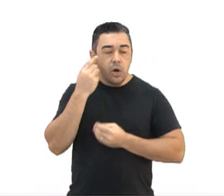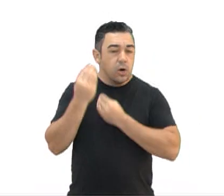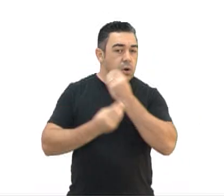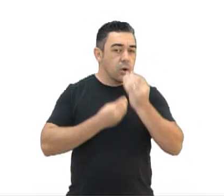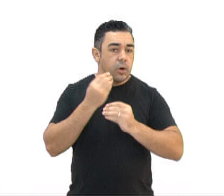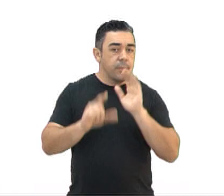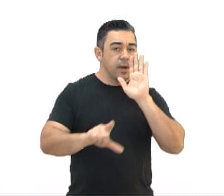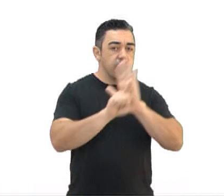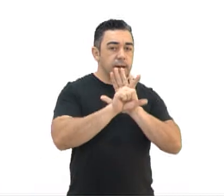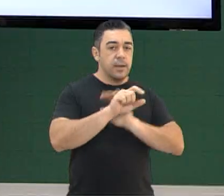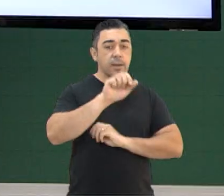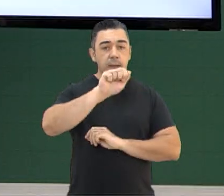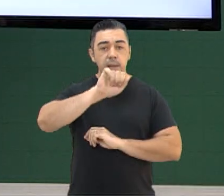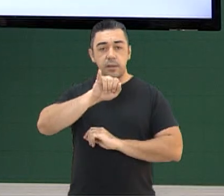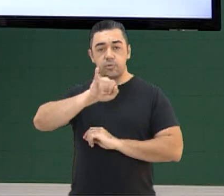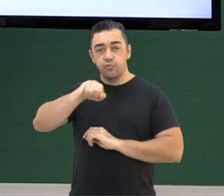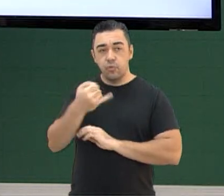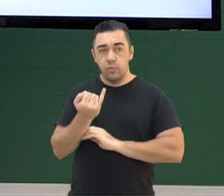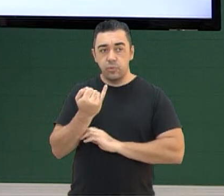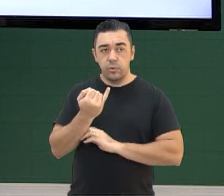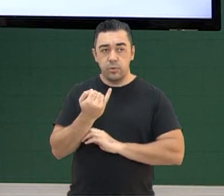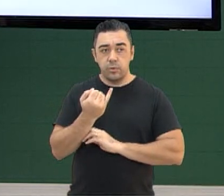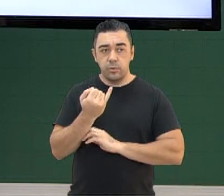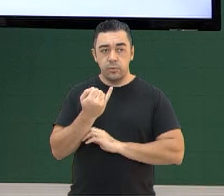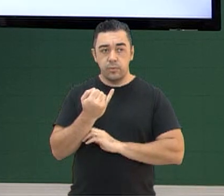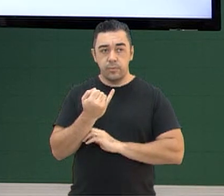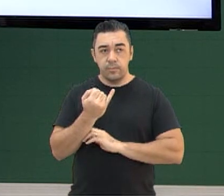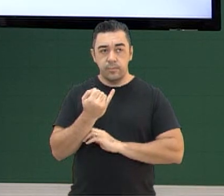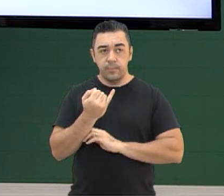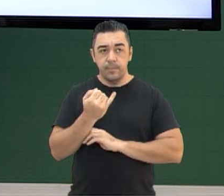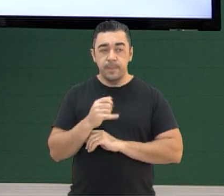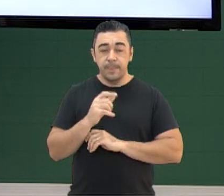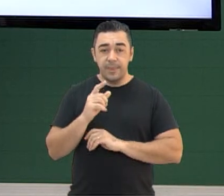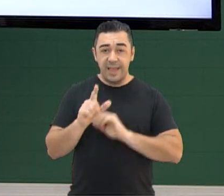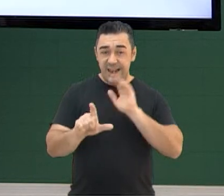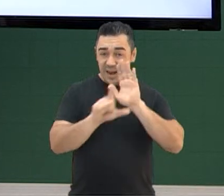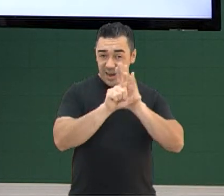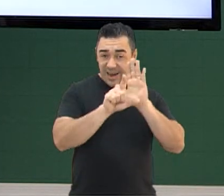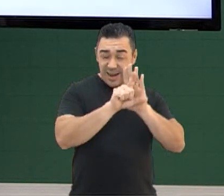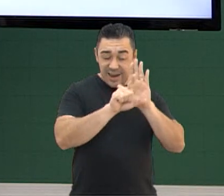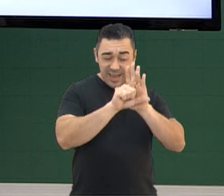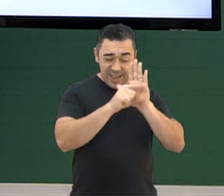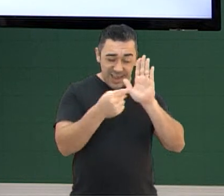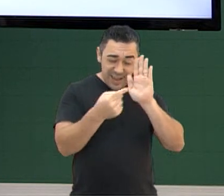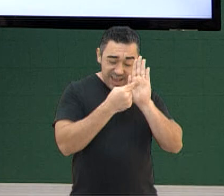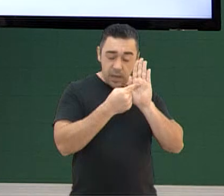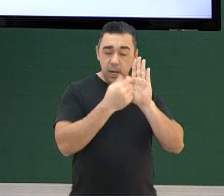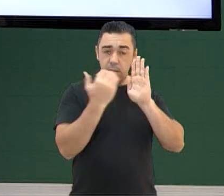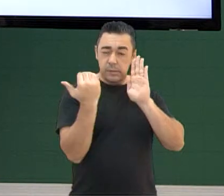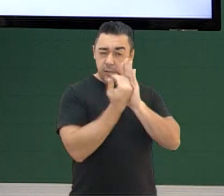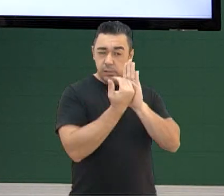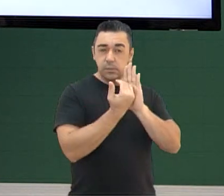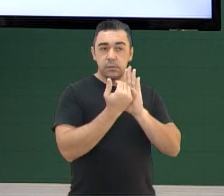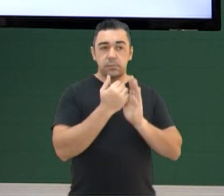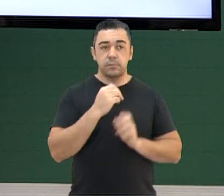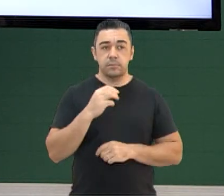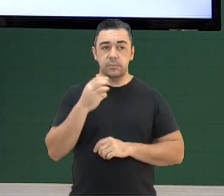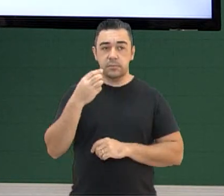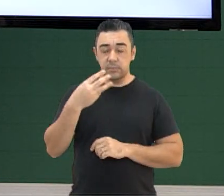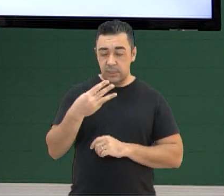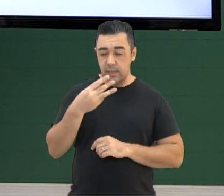formação. A e J, certo? Então, a lei de formação do meu elemento, ela é